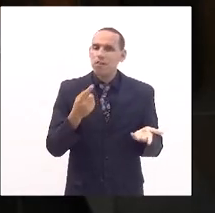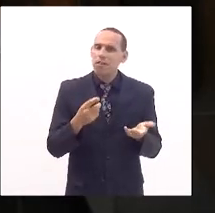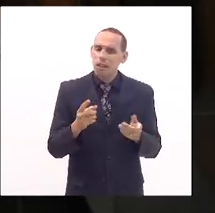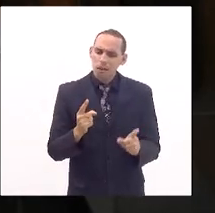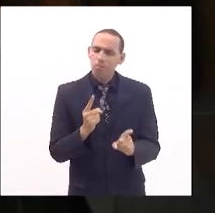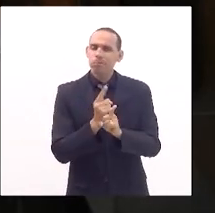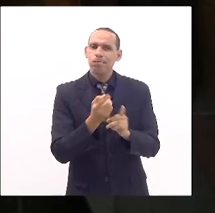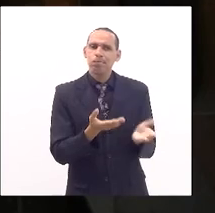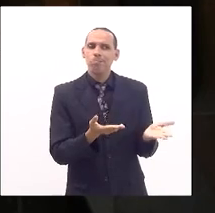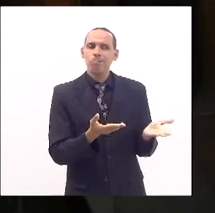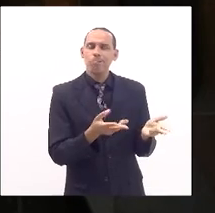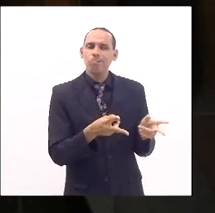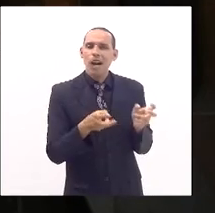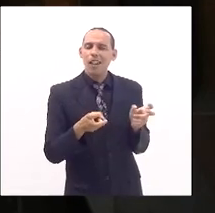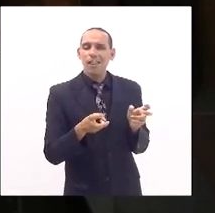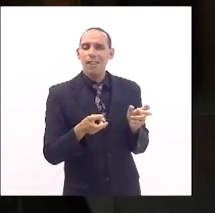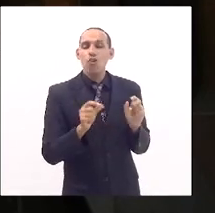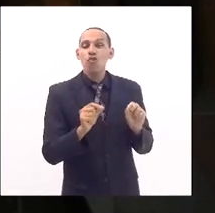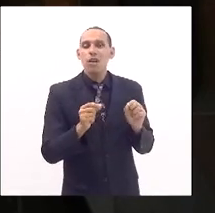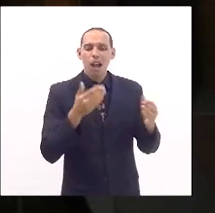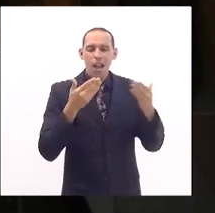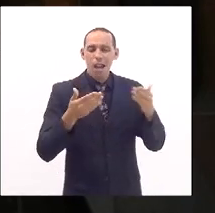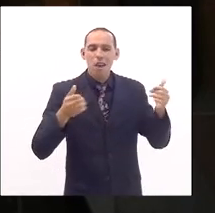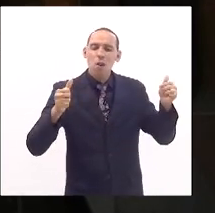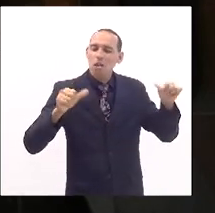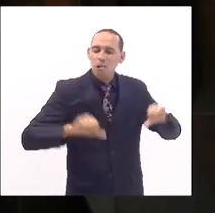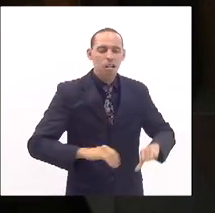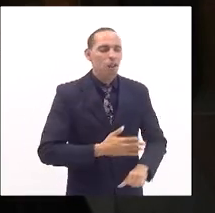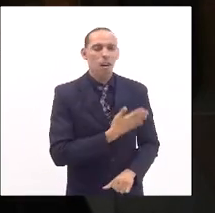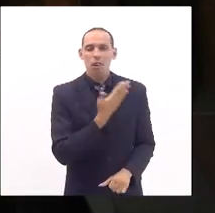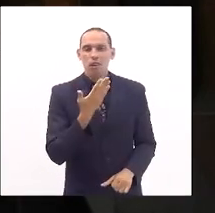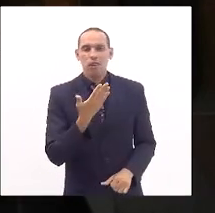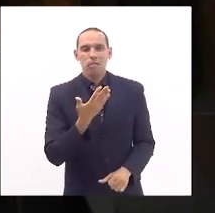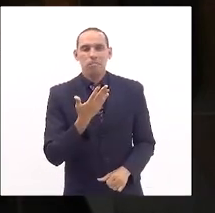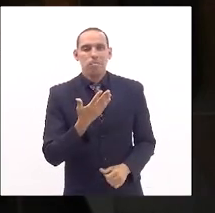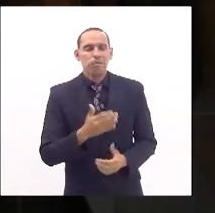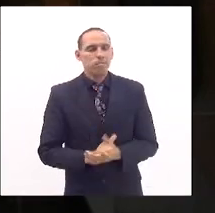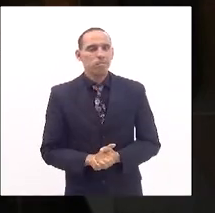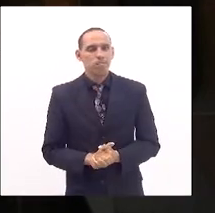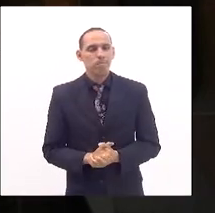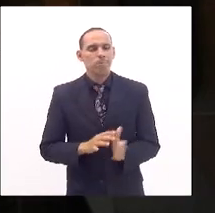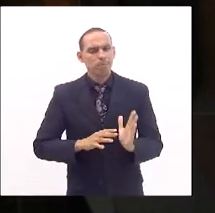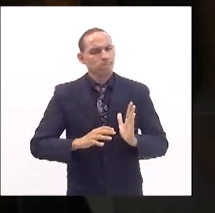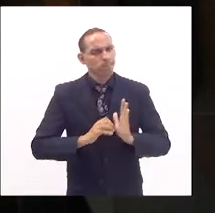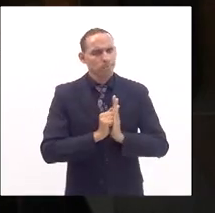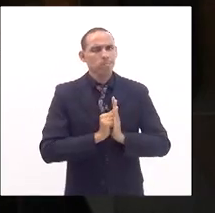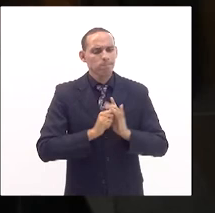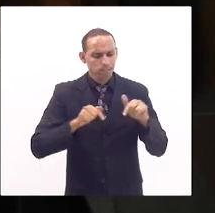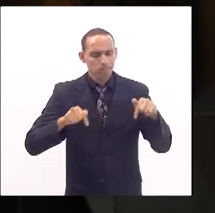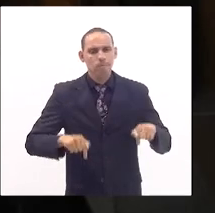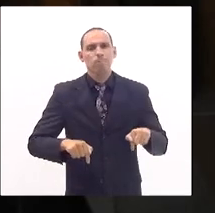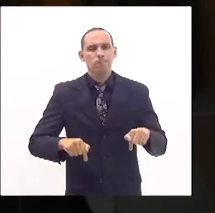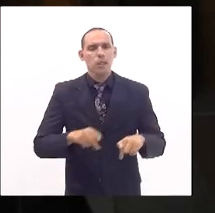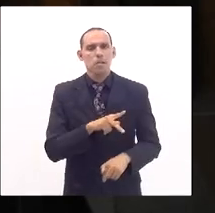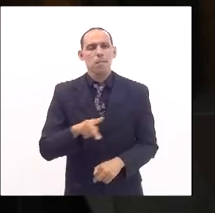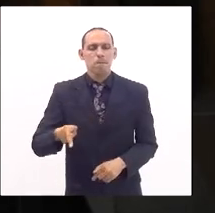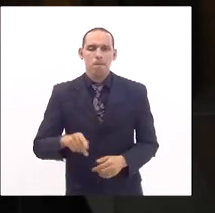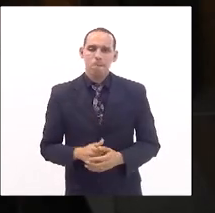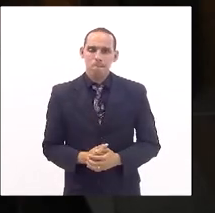constatamos isso do péssimo atendimento fica registrado aqui o